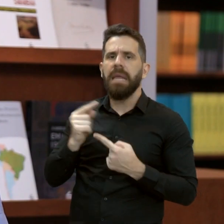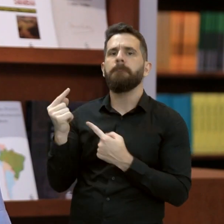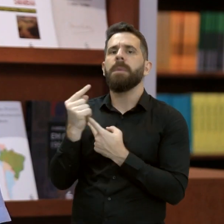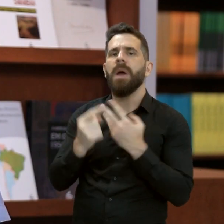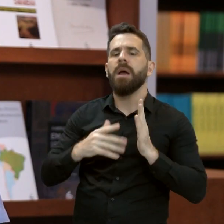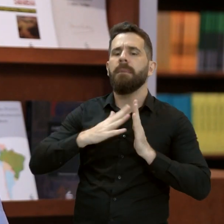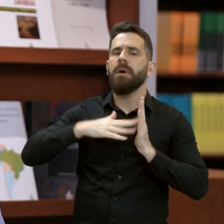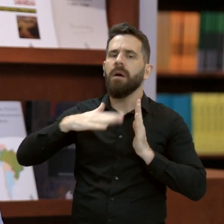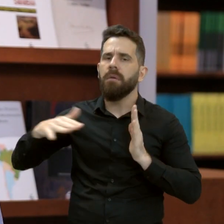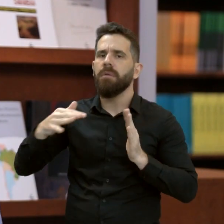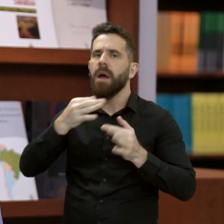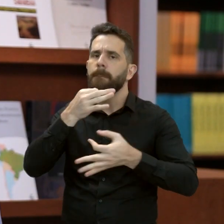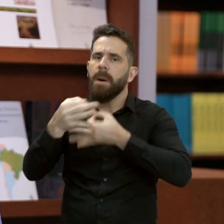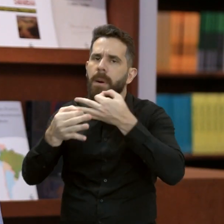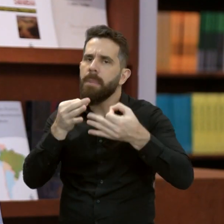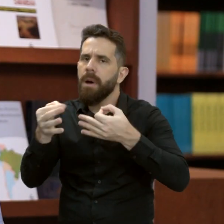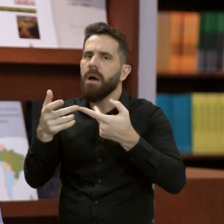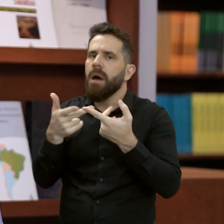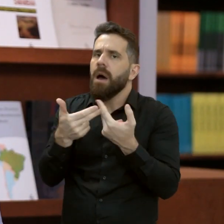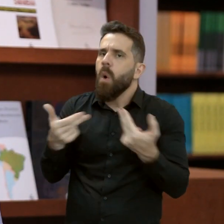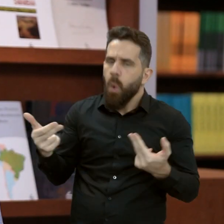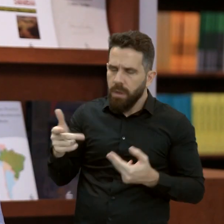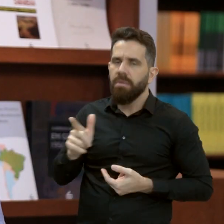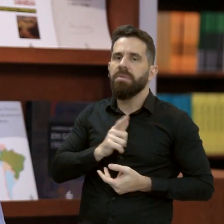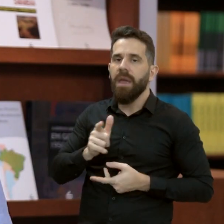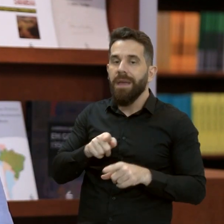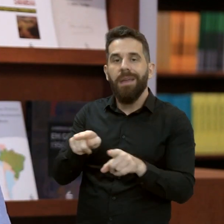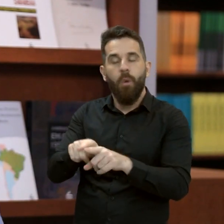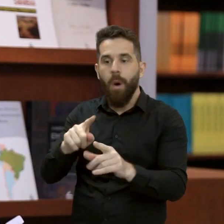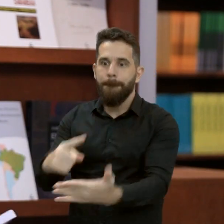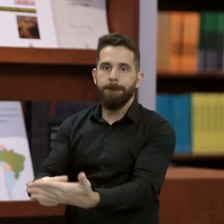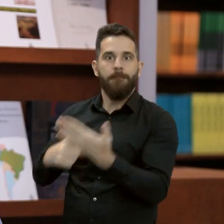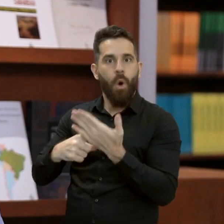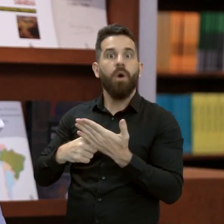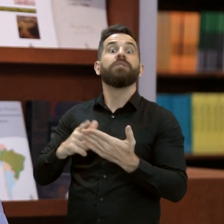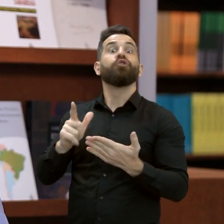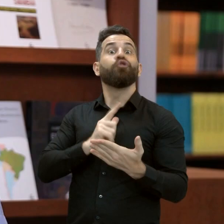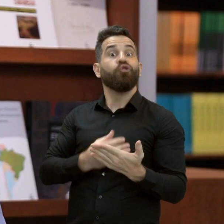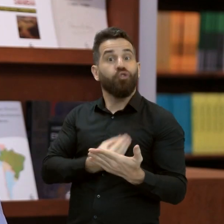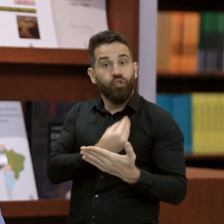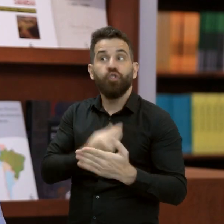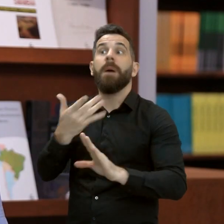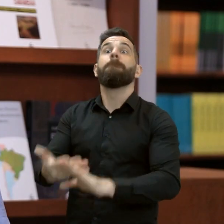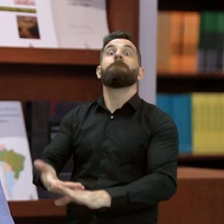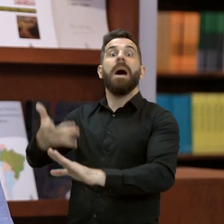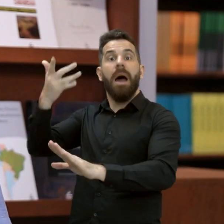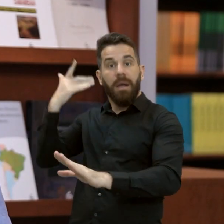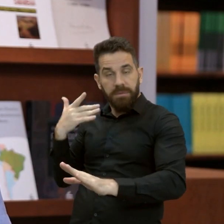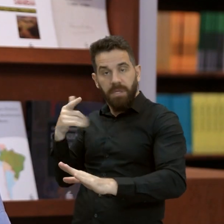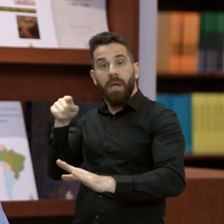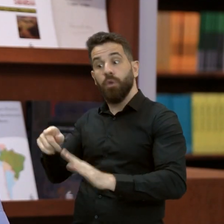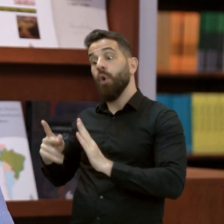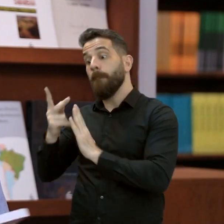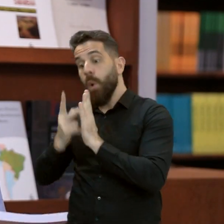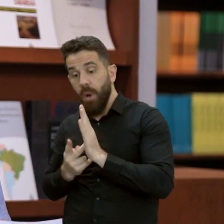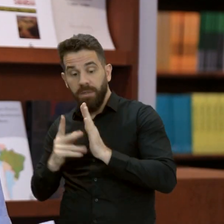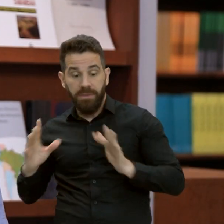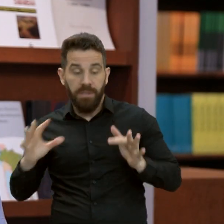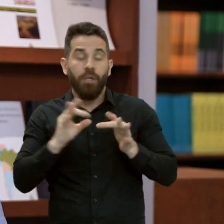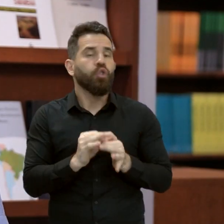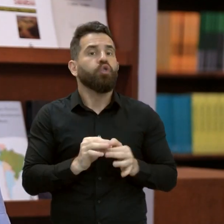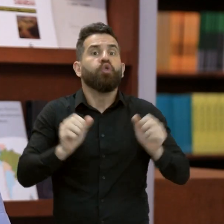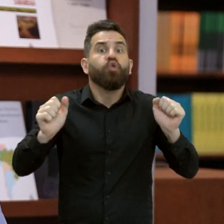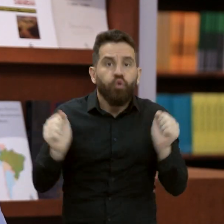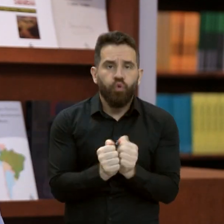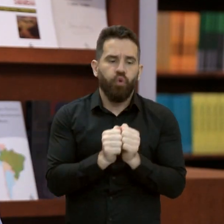forma aponta para nós para esse passado da poesia em que ela não existia sem estar ali acompanhada por um instrumento sonoro. O